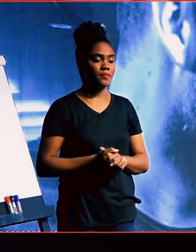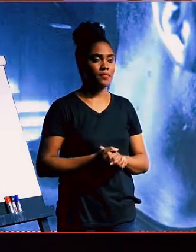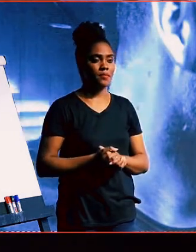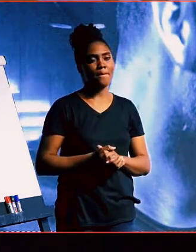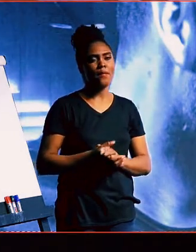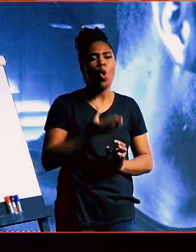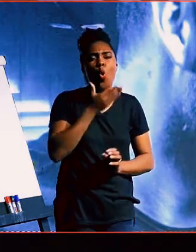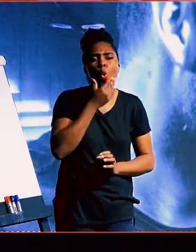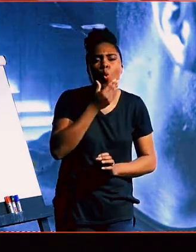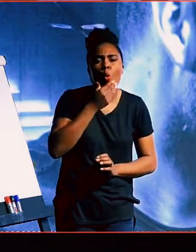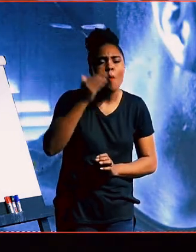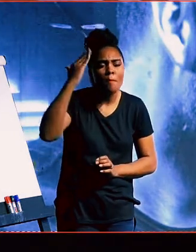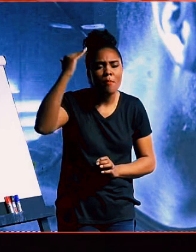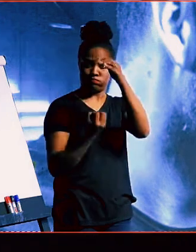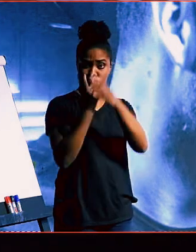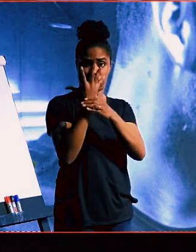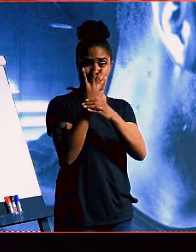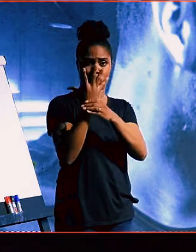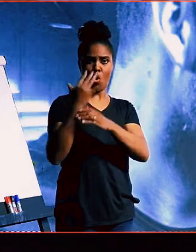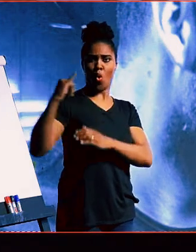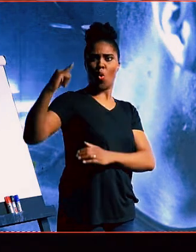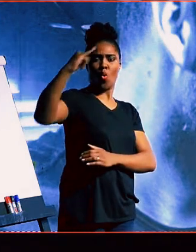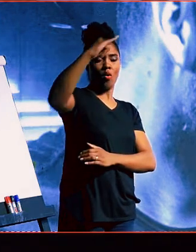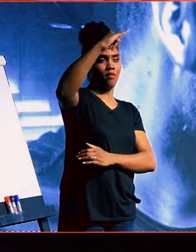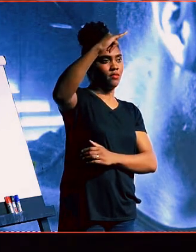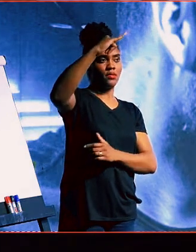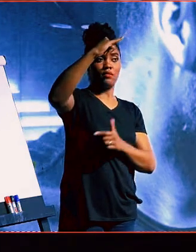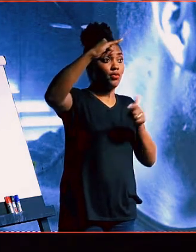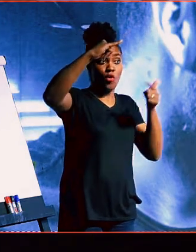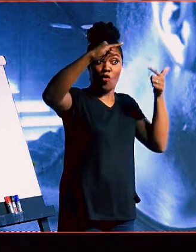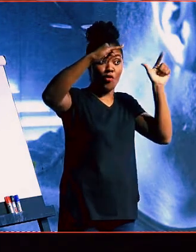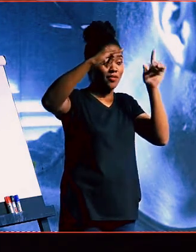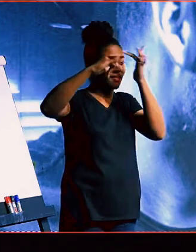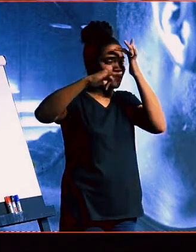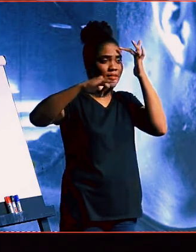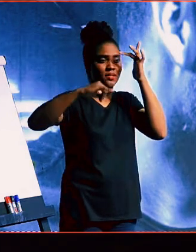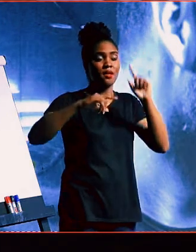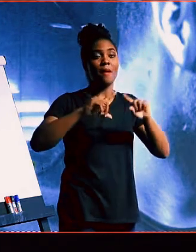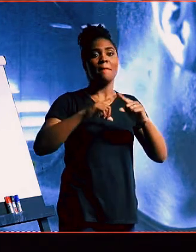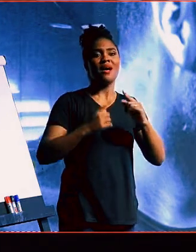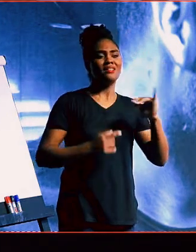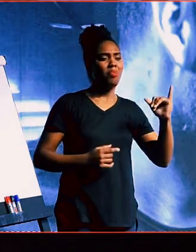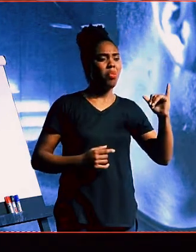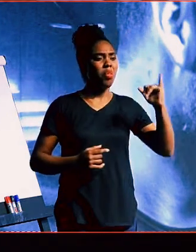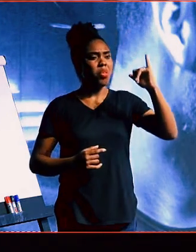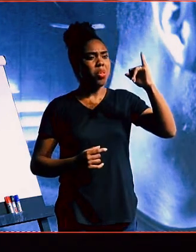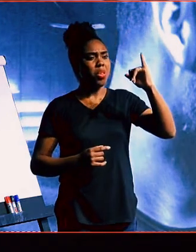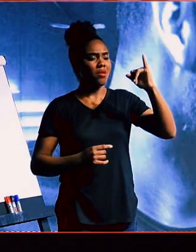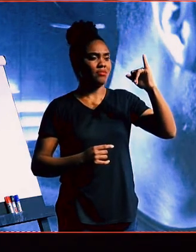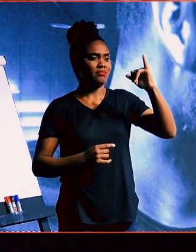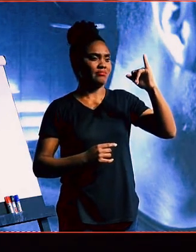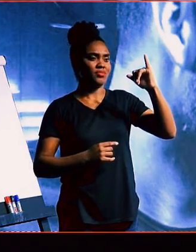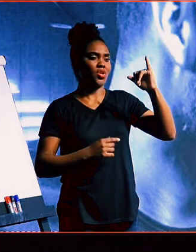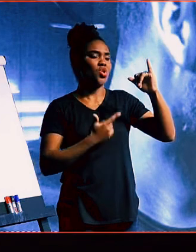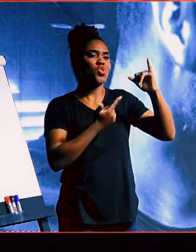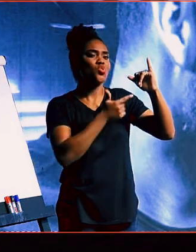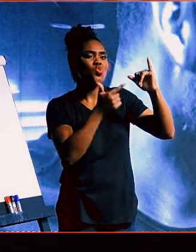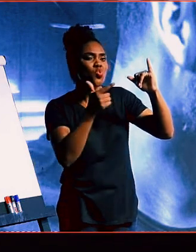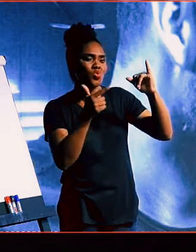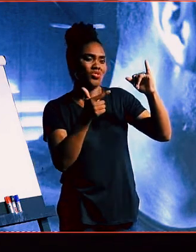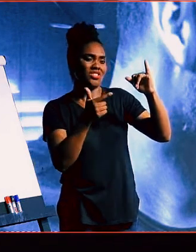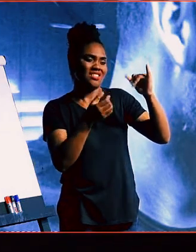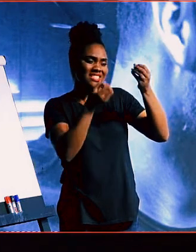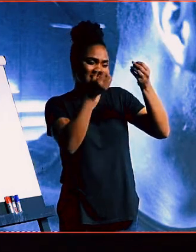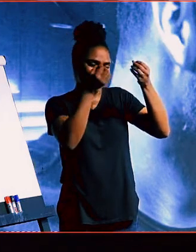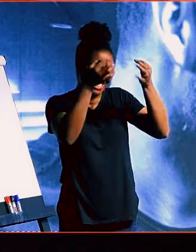Dumont que criou o avião pau dos irmãos White eles criaram um avião só que o avião deles não tinha motor agora quem conseguiu colocar um aparelho